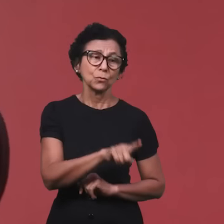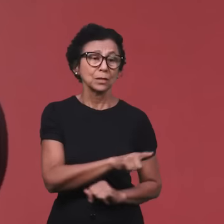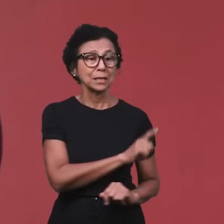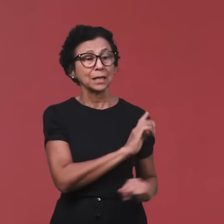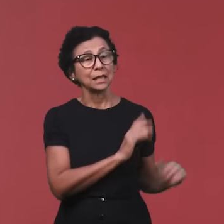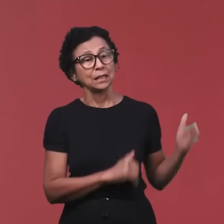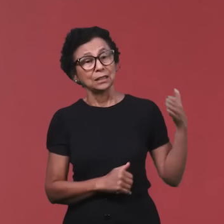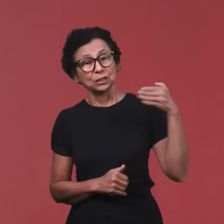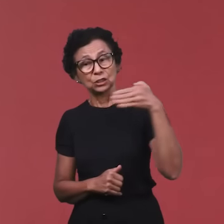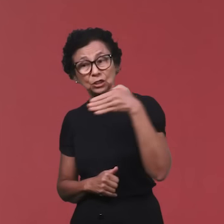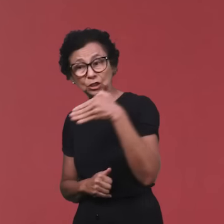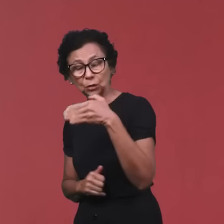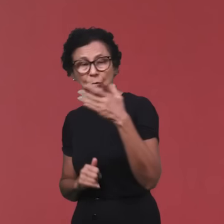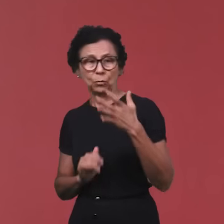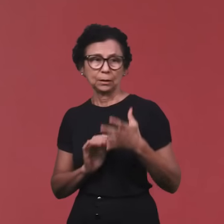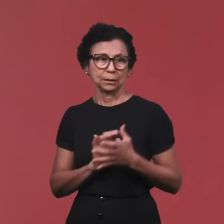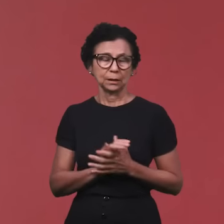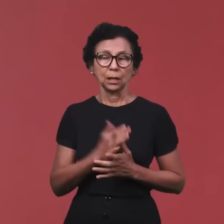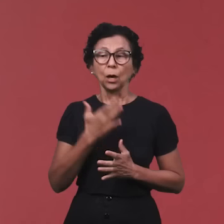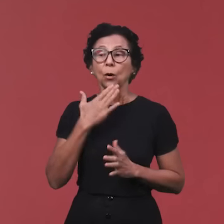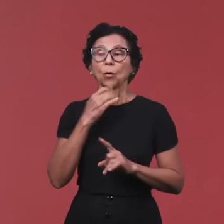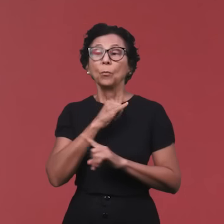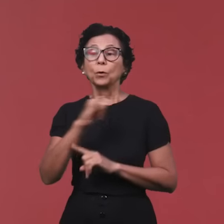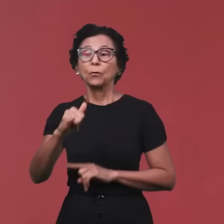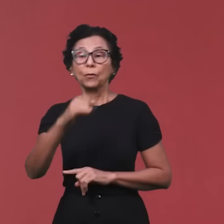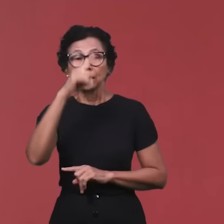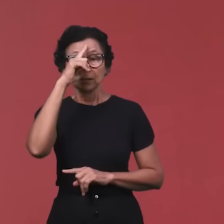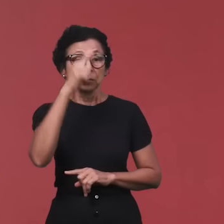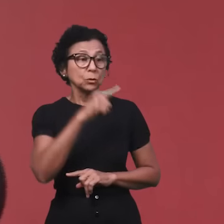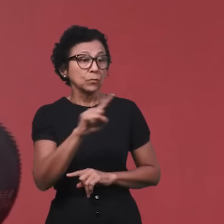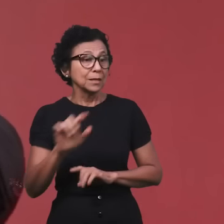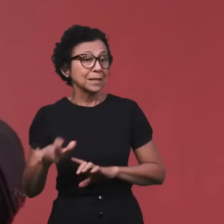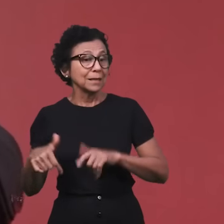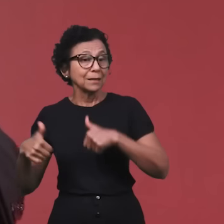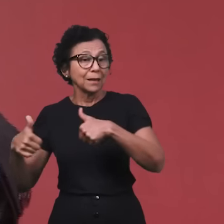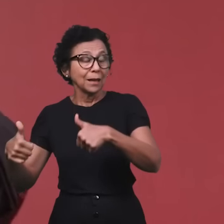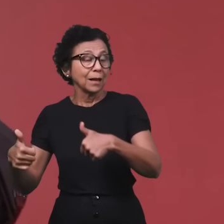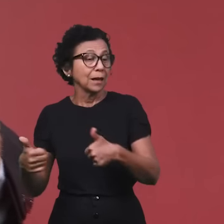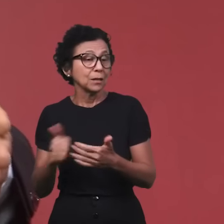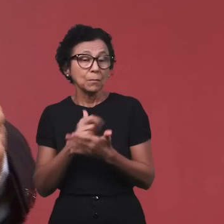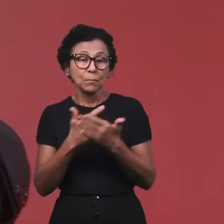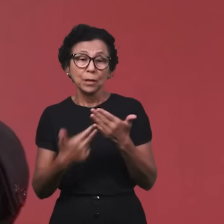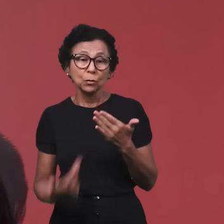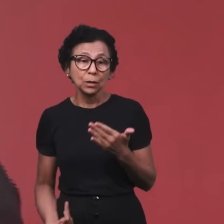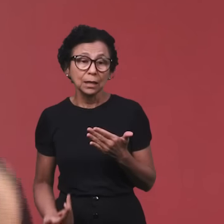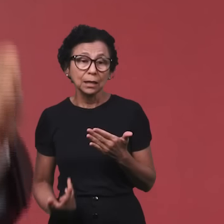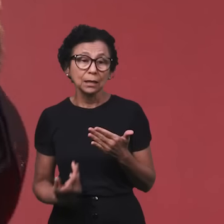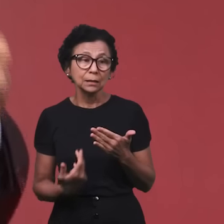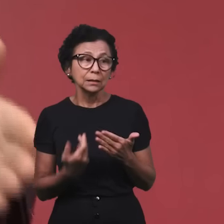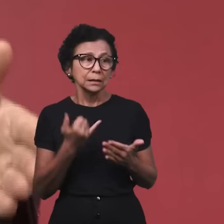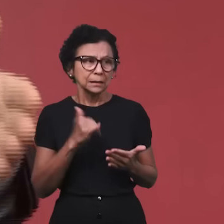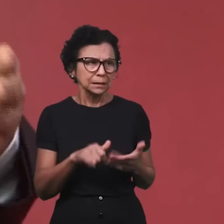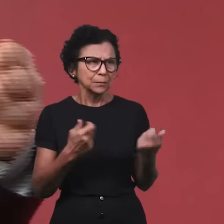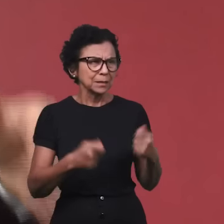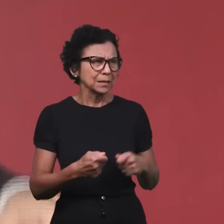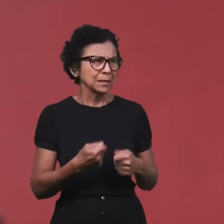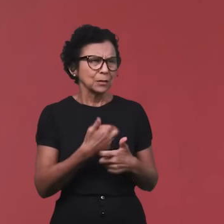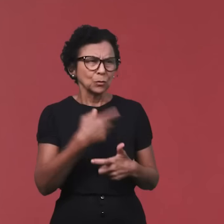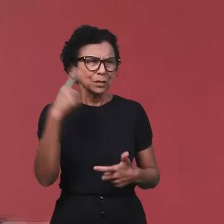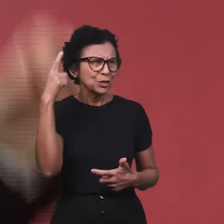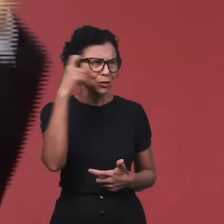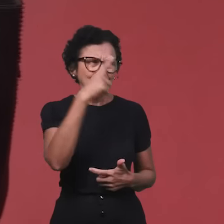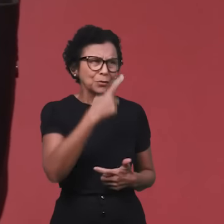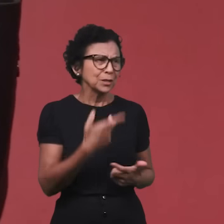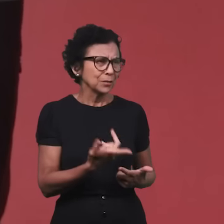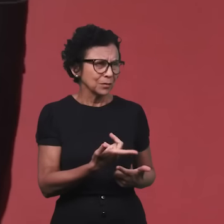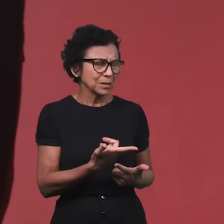aqui. Profeta te disse isso. Se ele tivesse pedisse uma coisa dificílima, você faria? Com certeza eu faria. Então faz aquilo que é simples. É